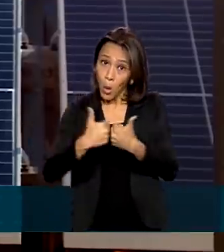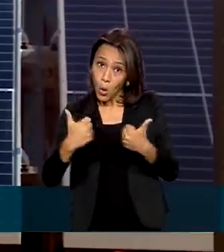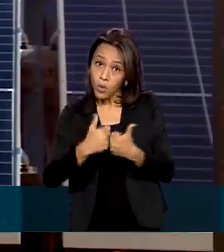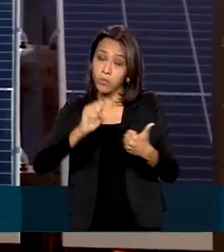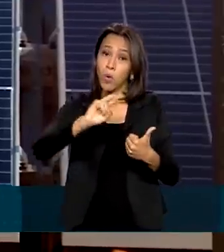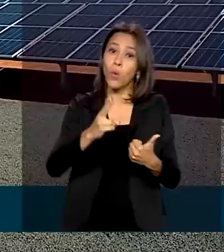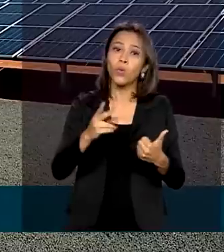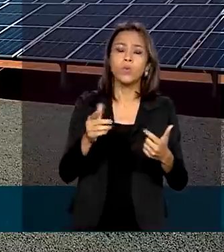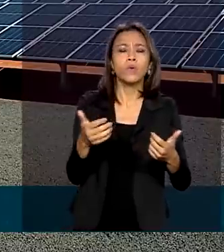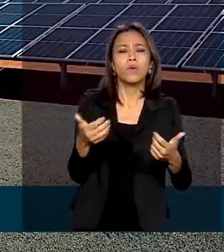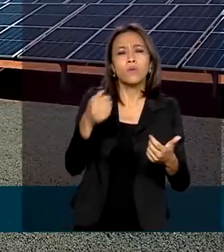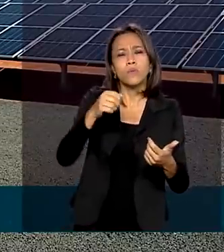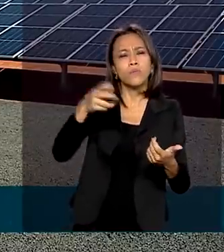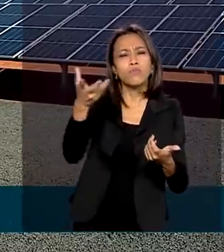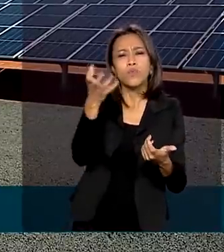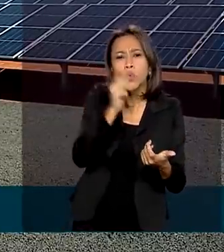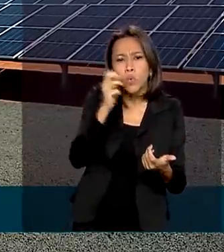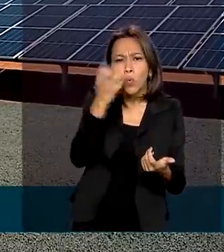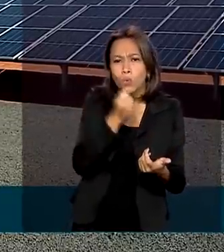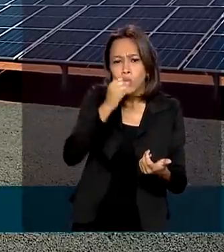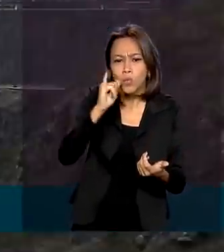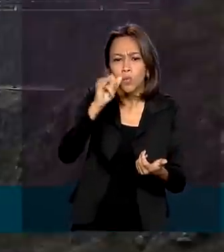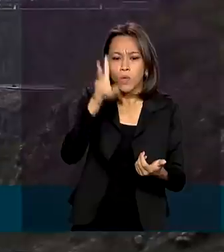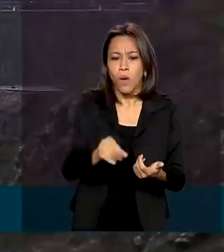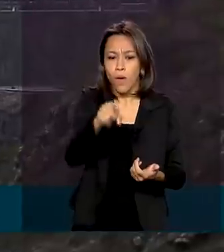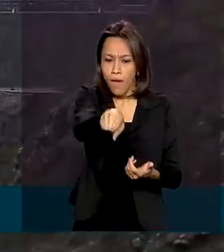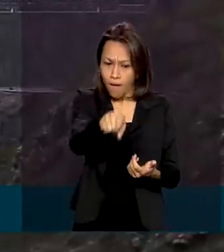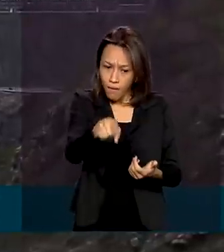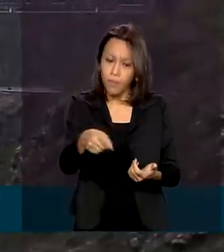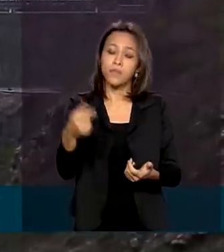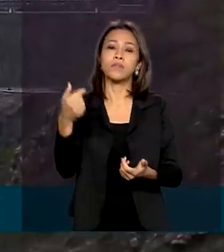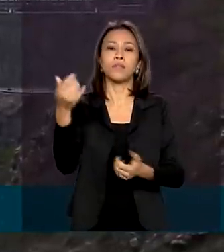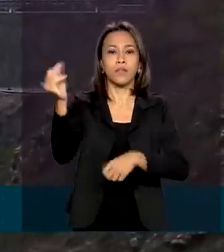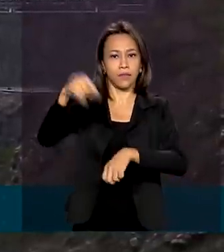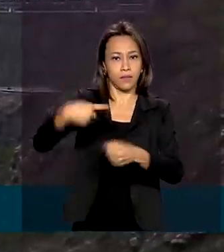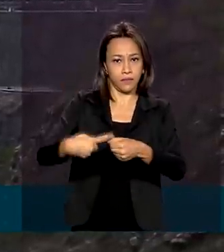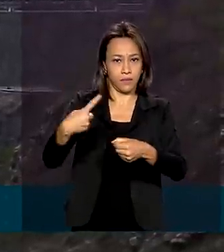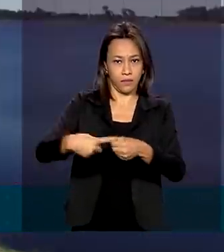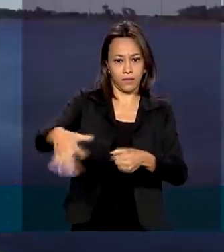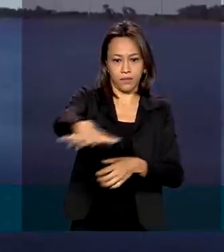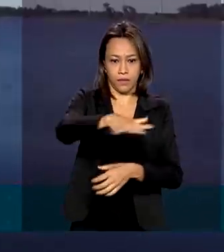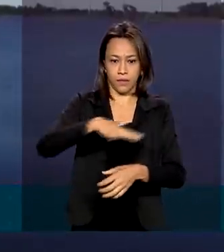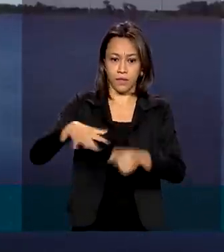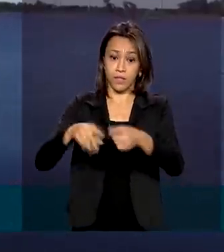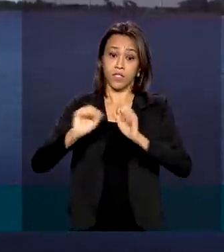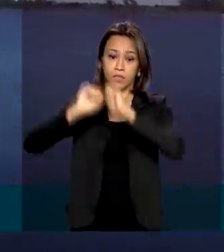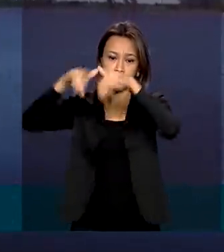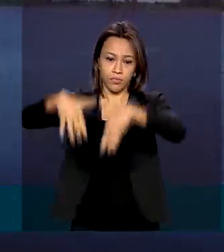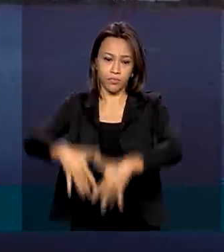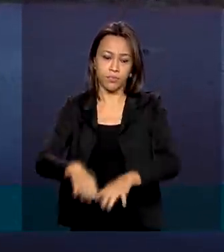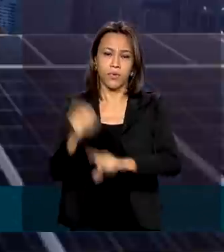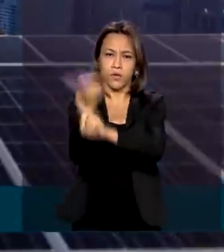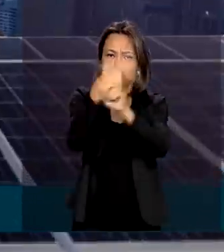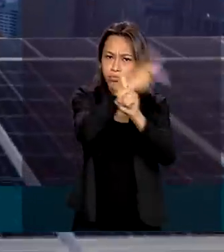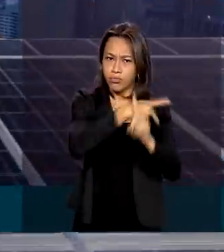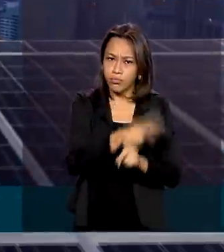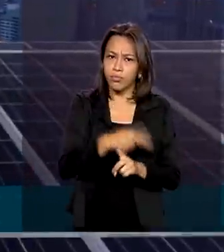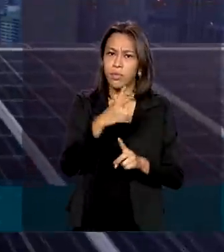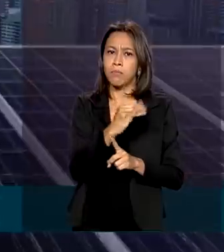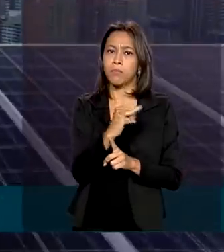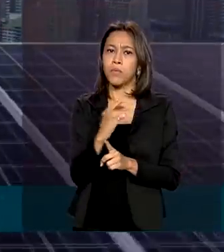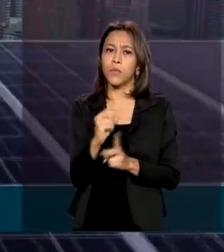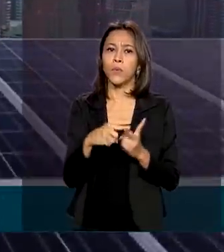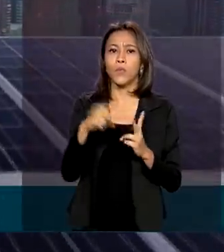local de consumo, como a de Caldas Novas. As fontes limpas, hidrelétrica, eólica, biomassa e